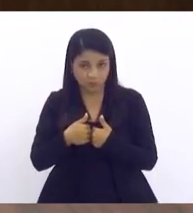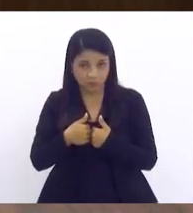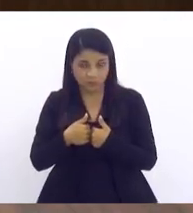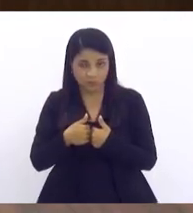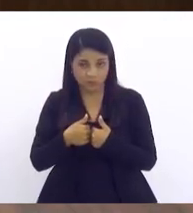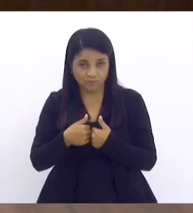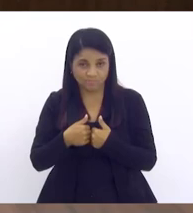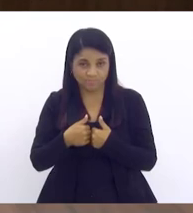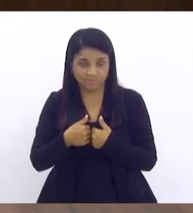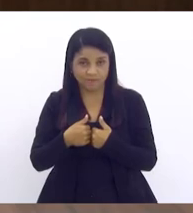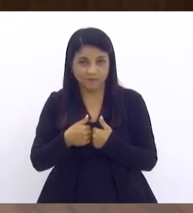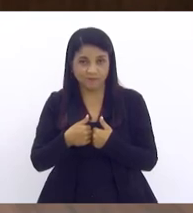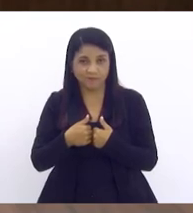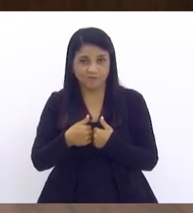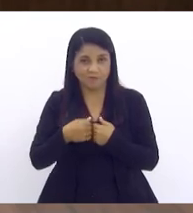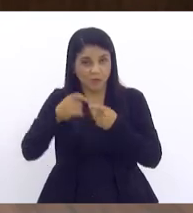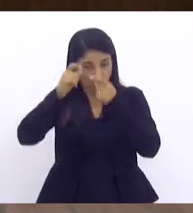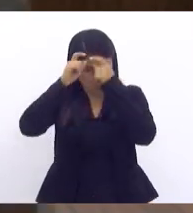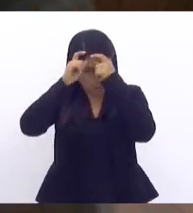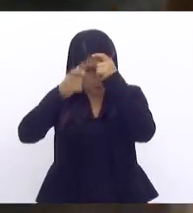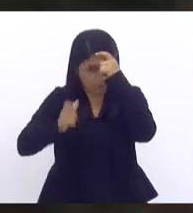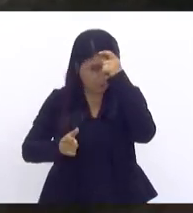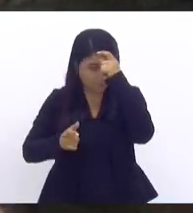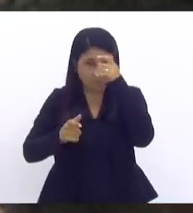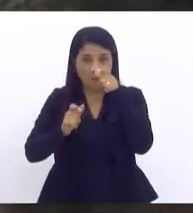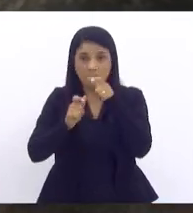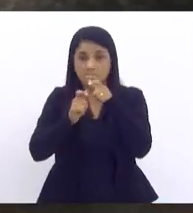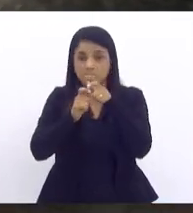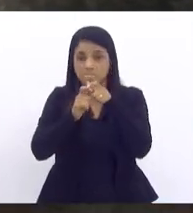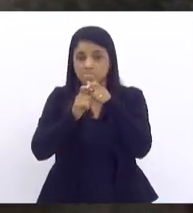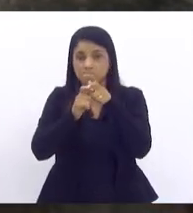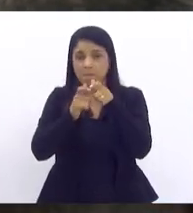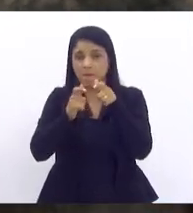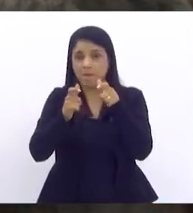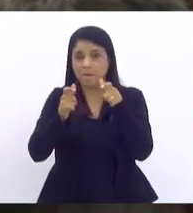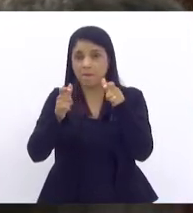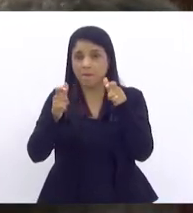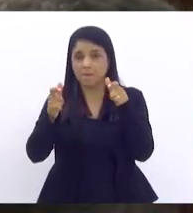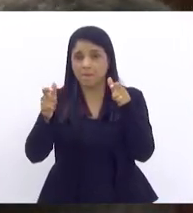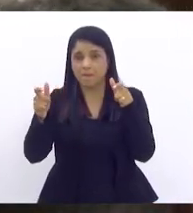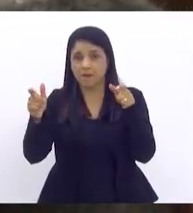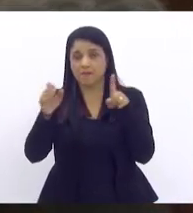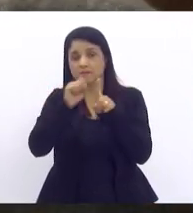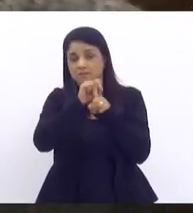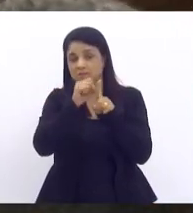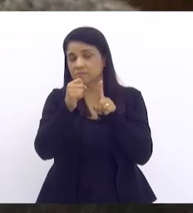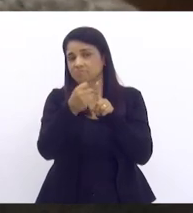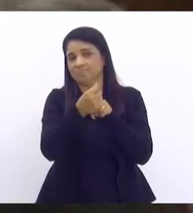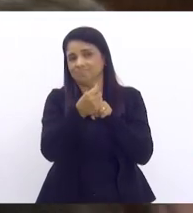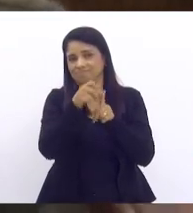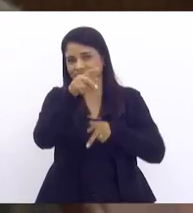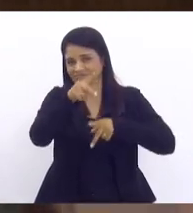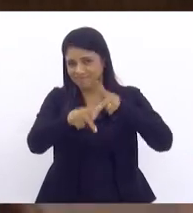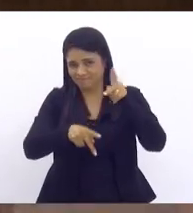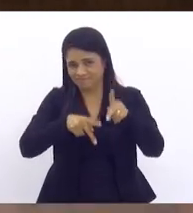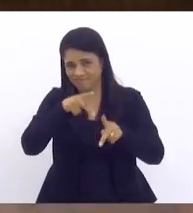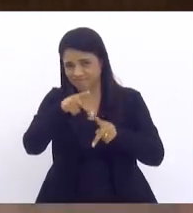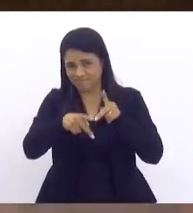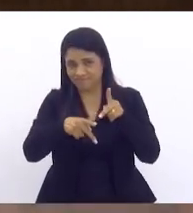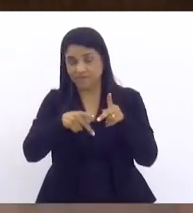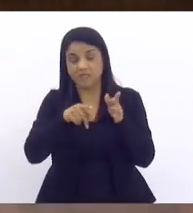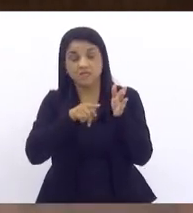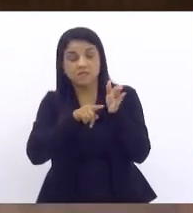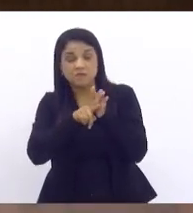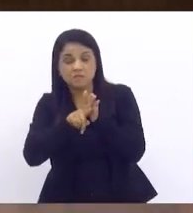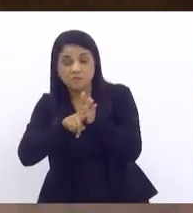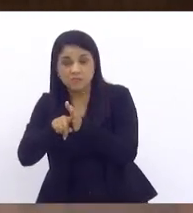é um transtorno que vem crescendo muito na sociedade, inclusive na pesquisa feita